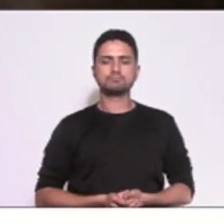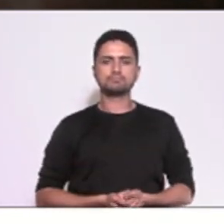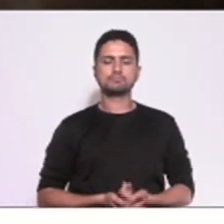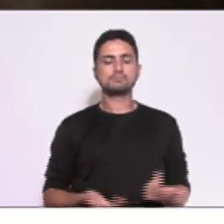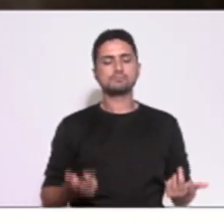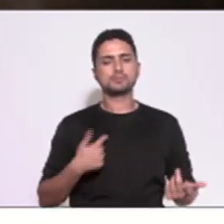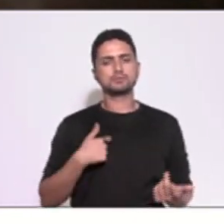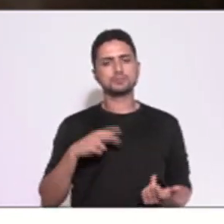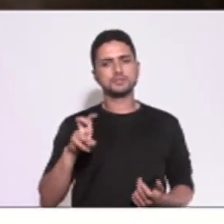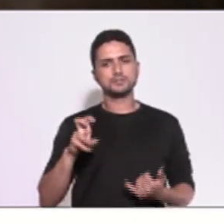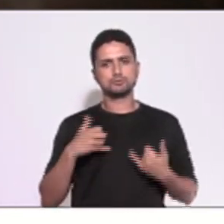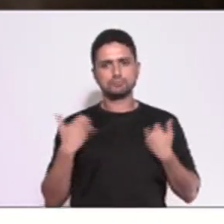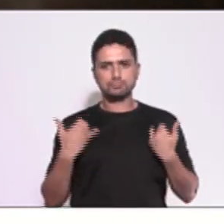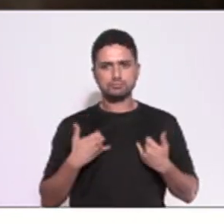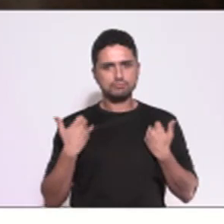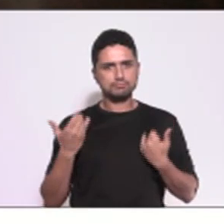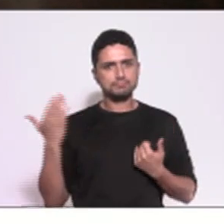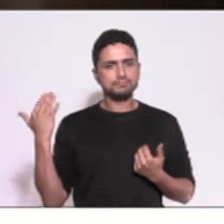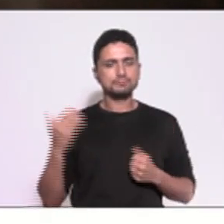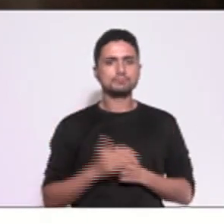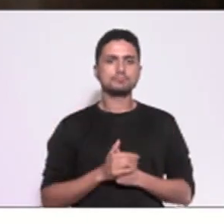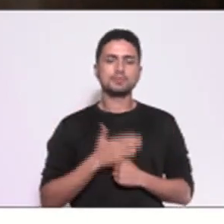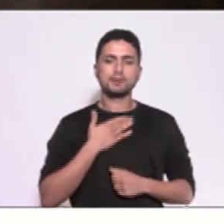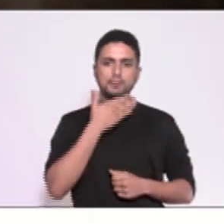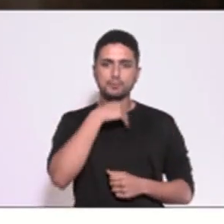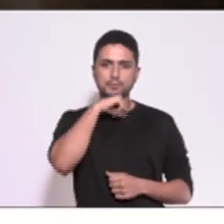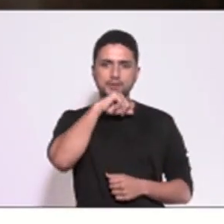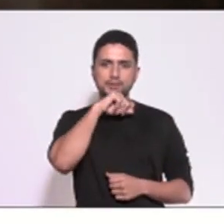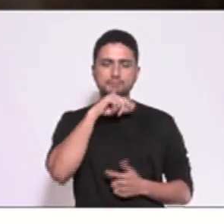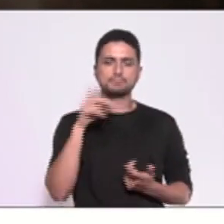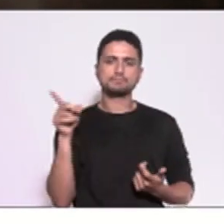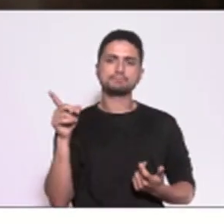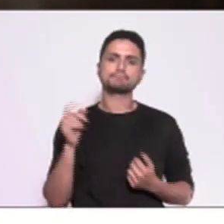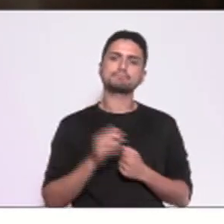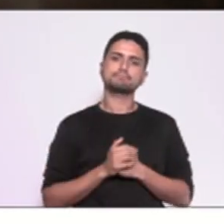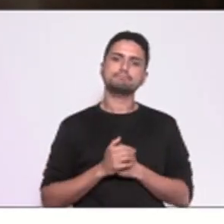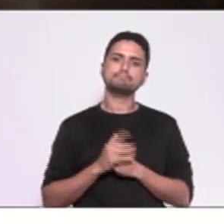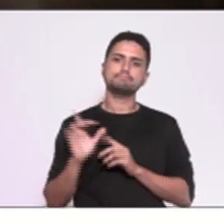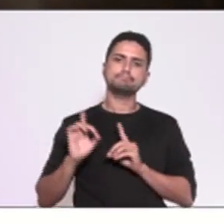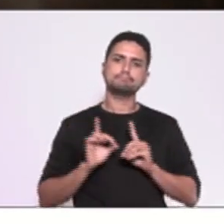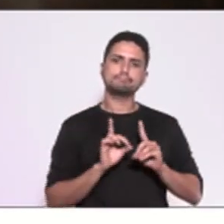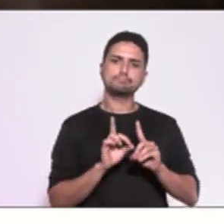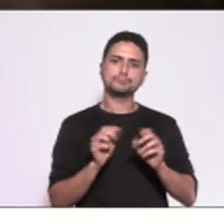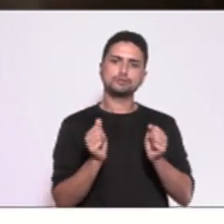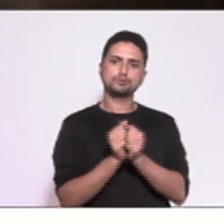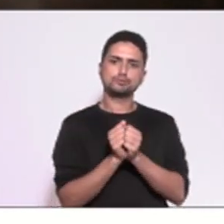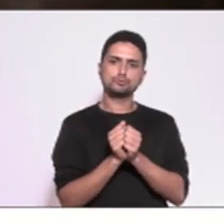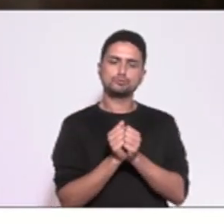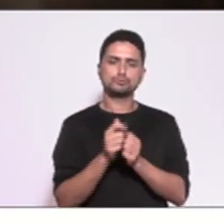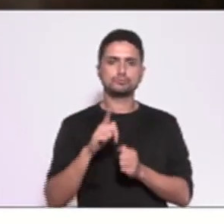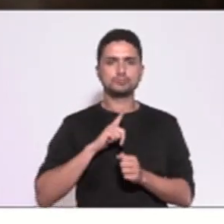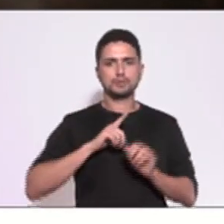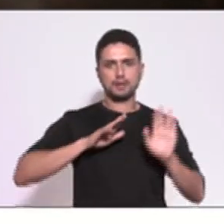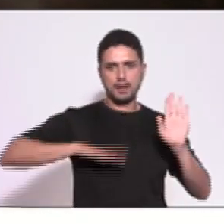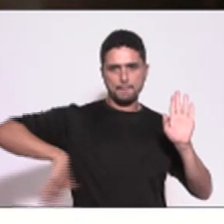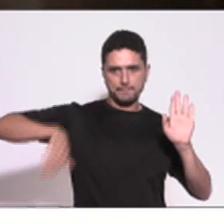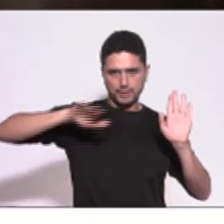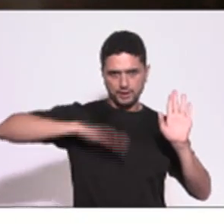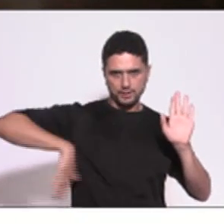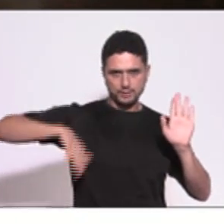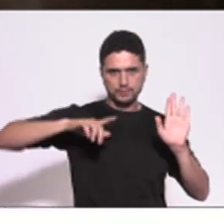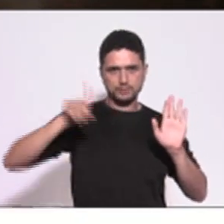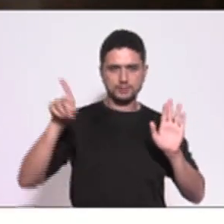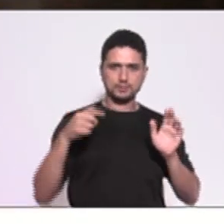Quando eu tinha uns 5 anos, o meu pai estava me ensinando a andar de patins na praia. Ele me apontou